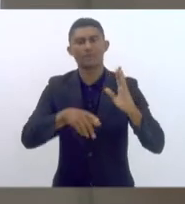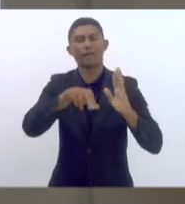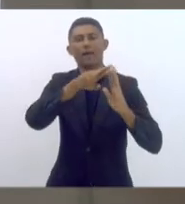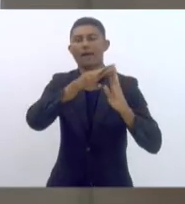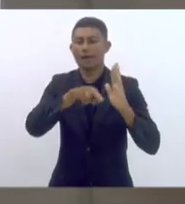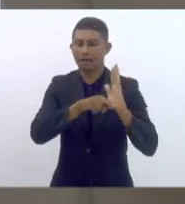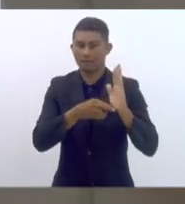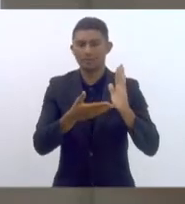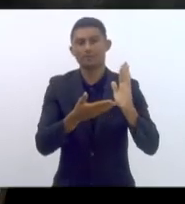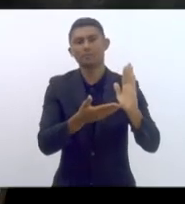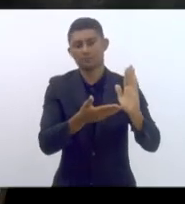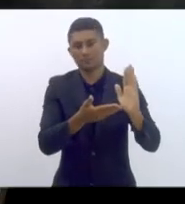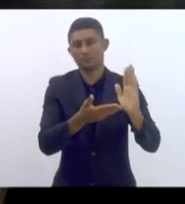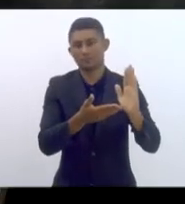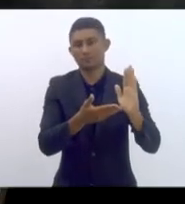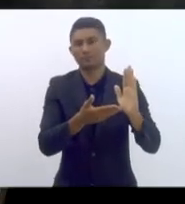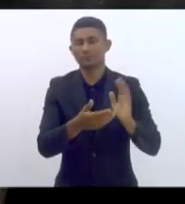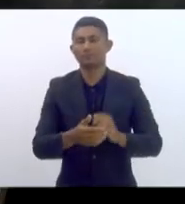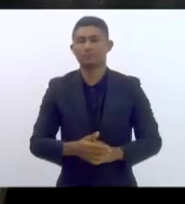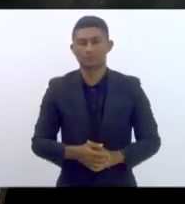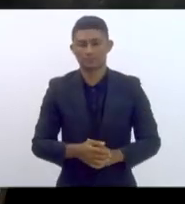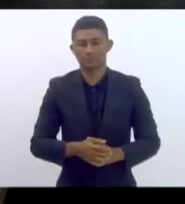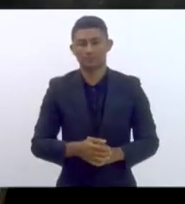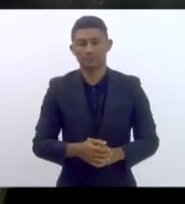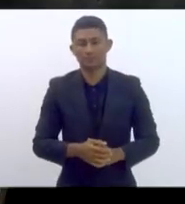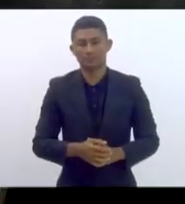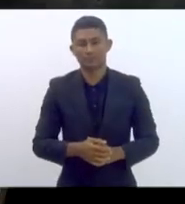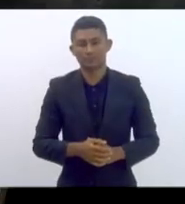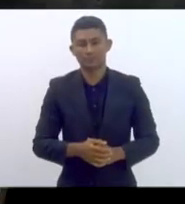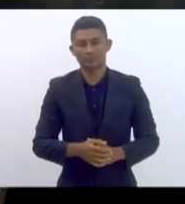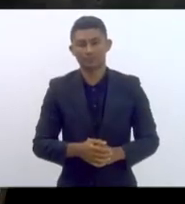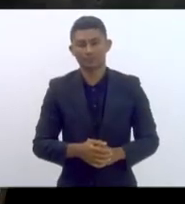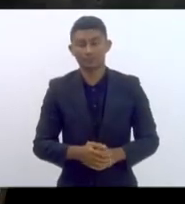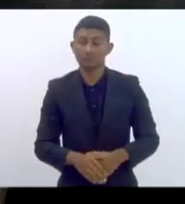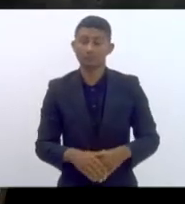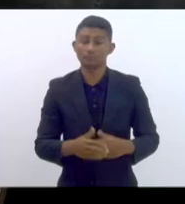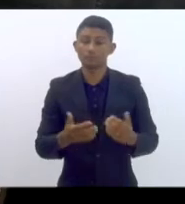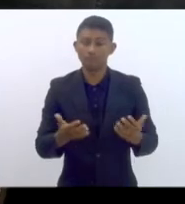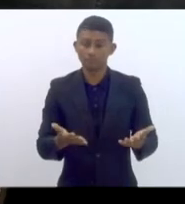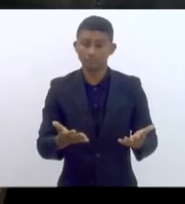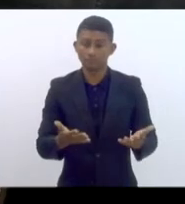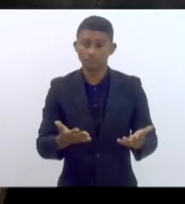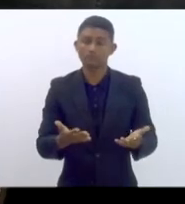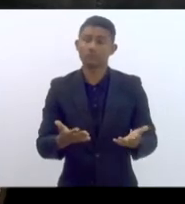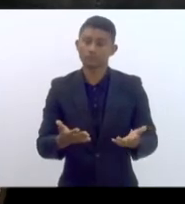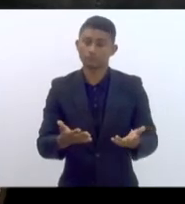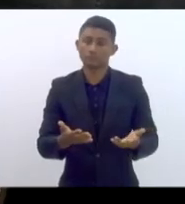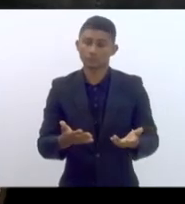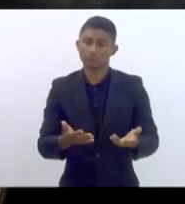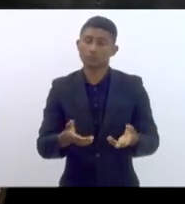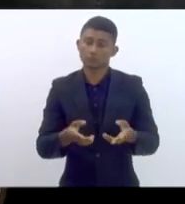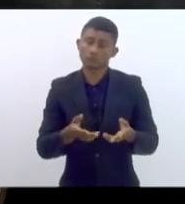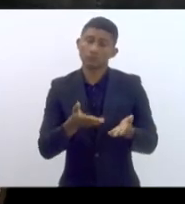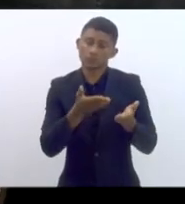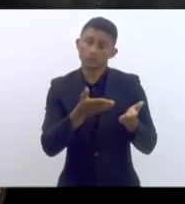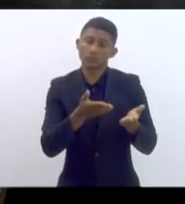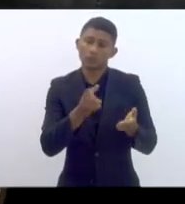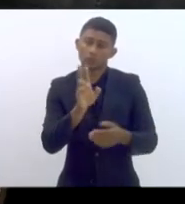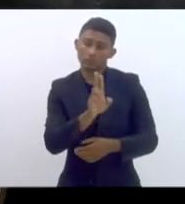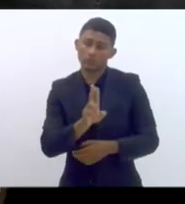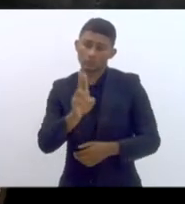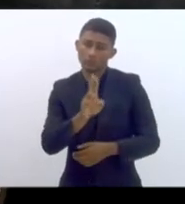de atualização monetária, o nome, né? Isso, continua a lição 148, e é utilizada pela STN.